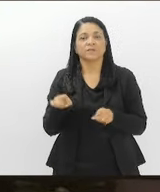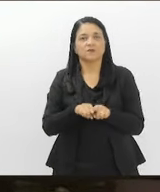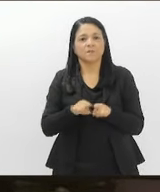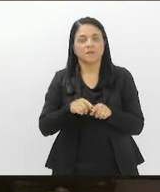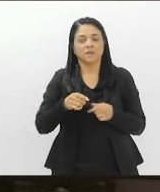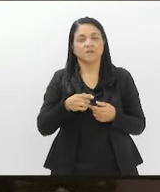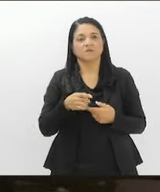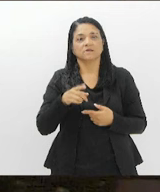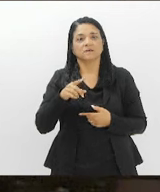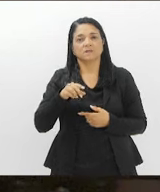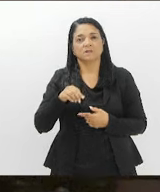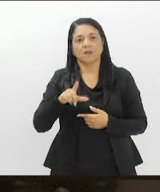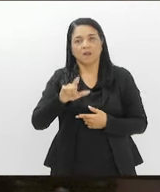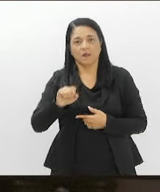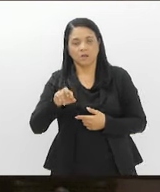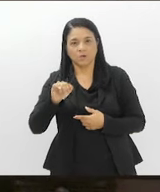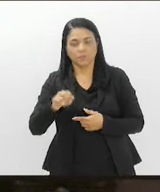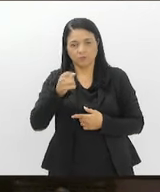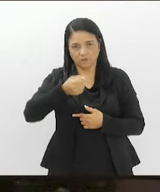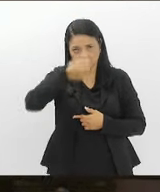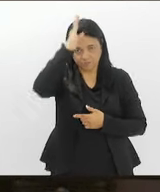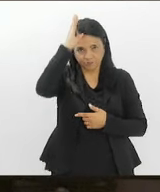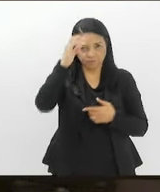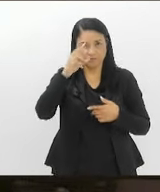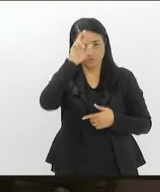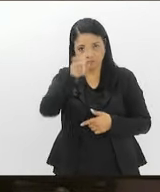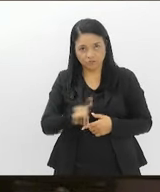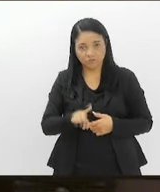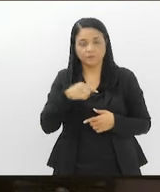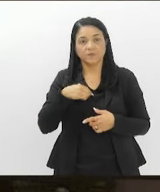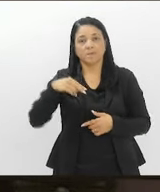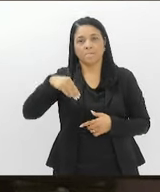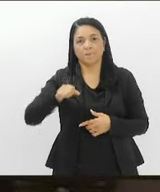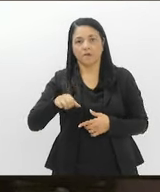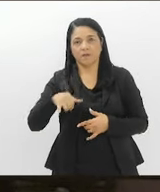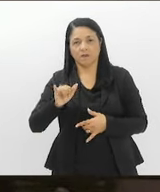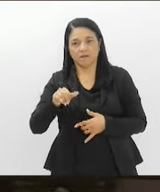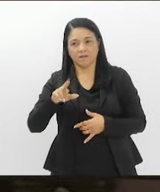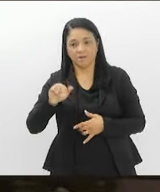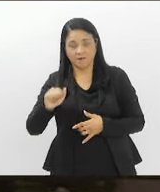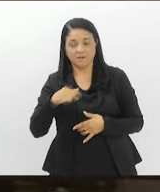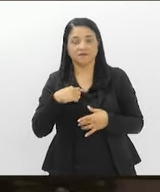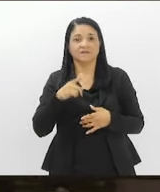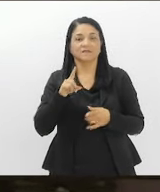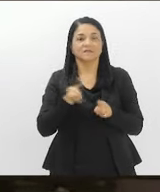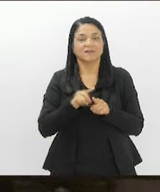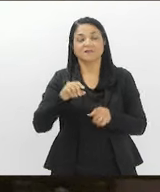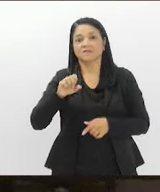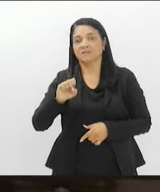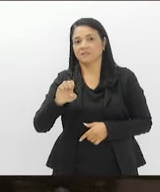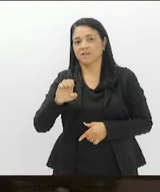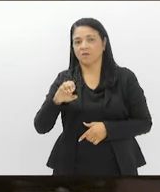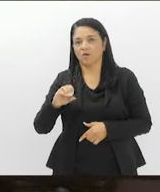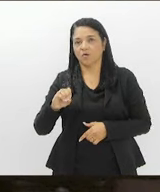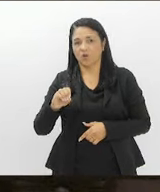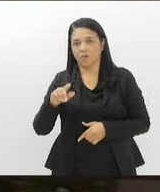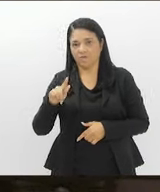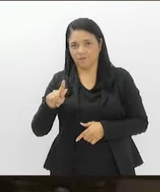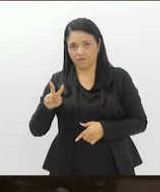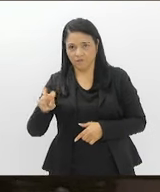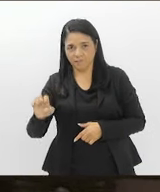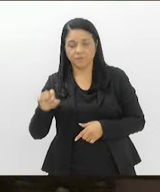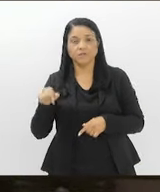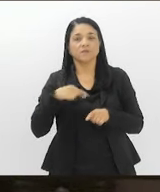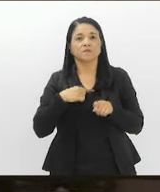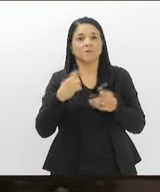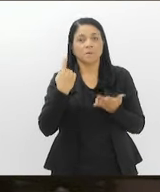Incêndio da Assembleia. Maiara Souza, subsecretária executiva da SEGOV. Donato Veloso, presidente do